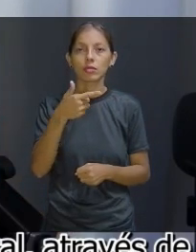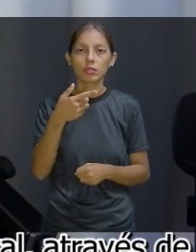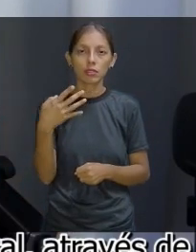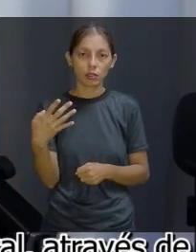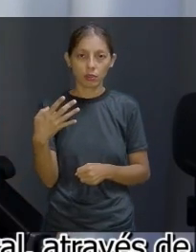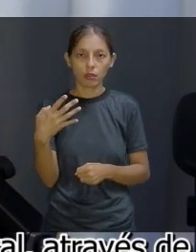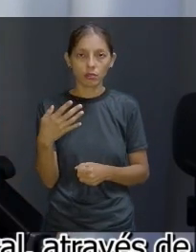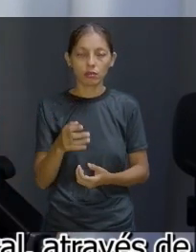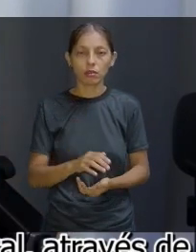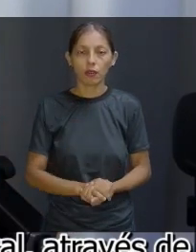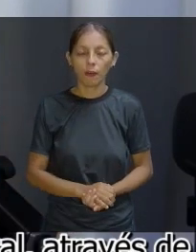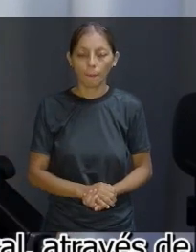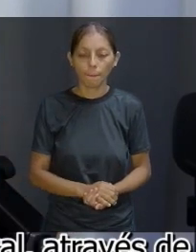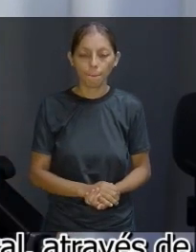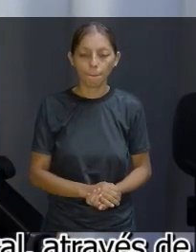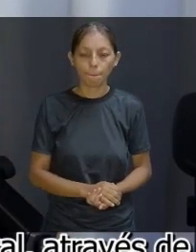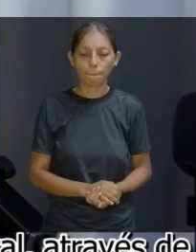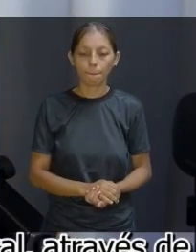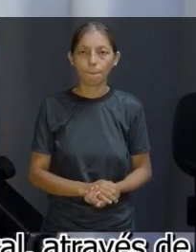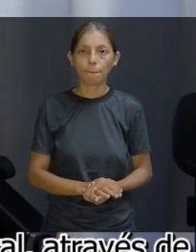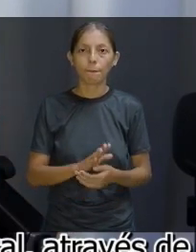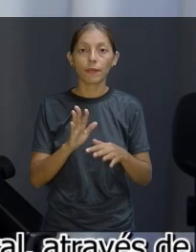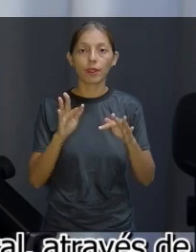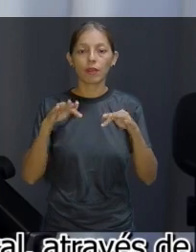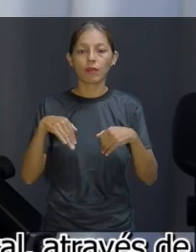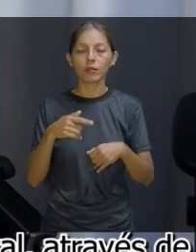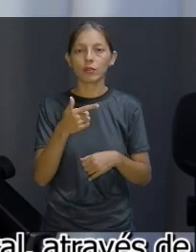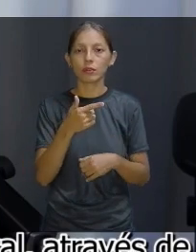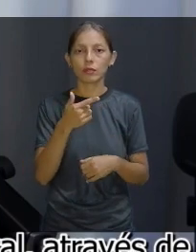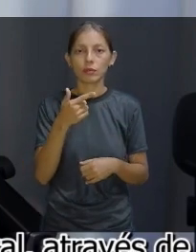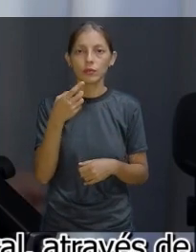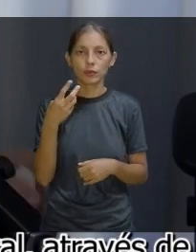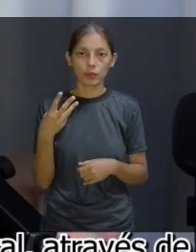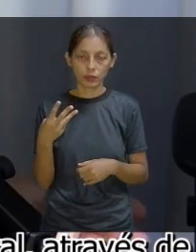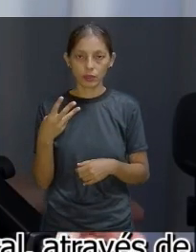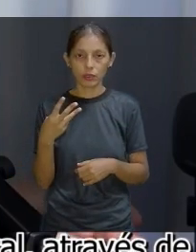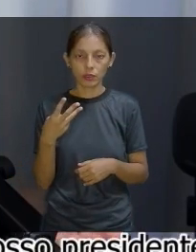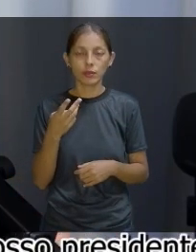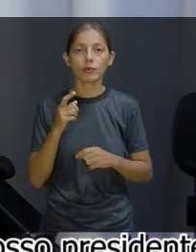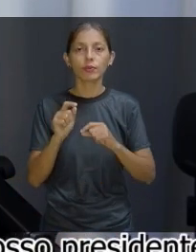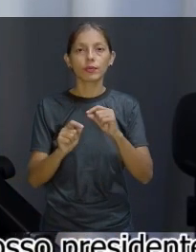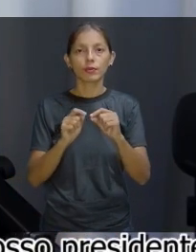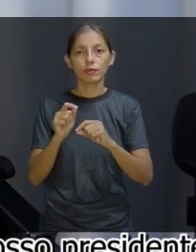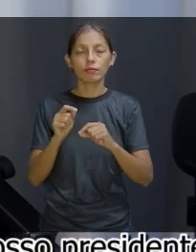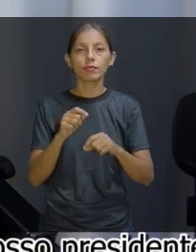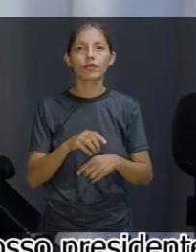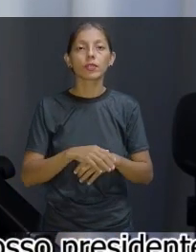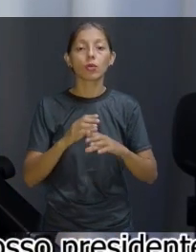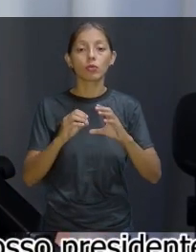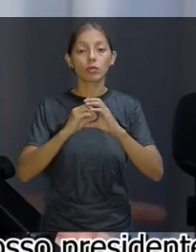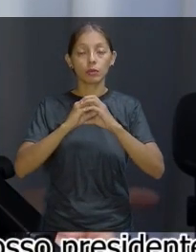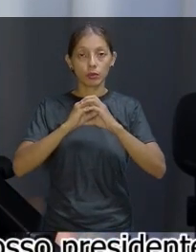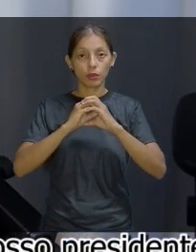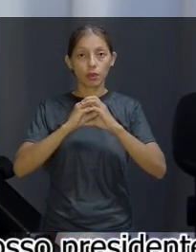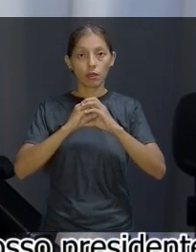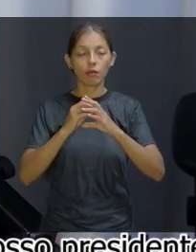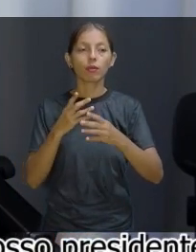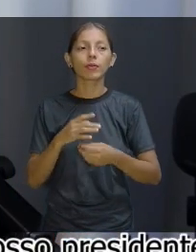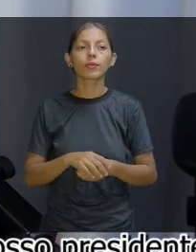o Tribunal Superior Eleitoral, através de decisões paradigmáticas do ministro Benedito e também